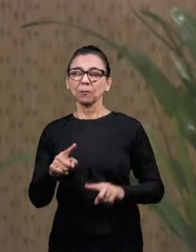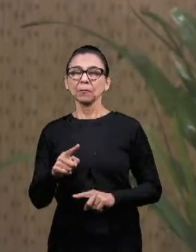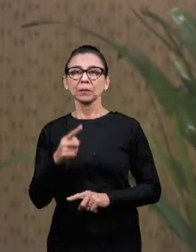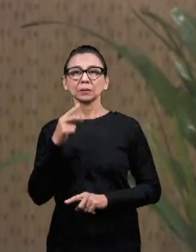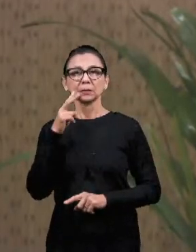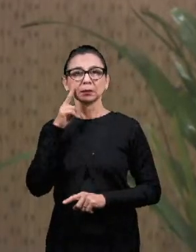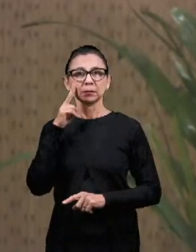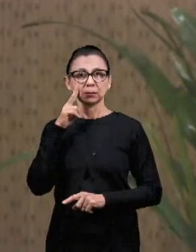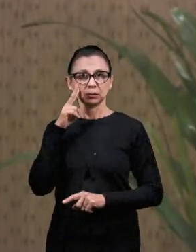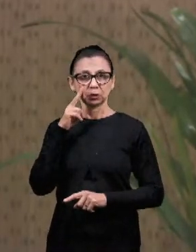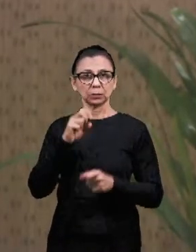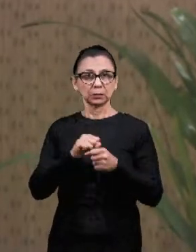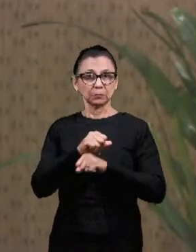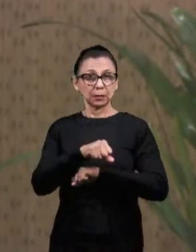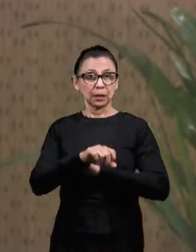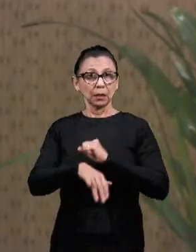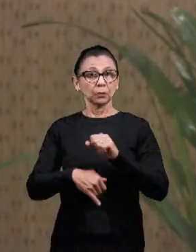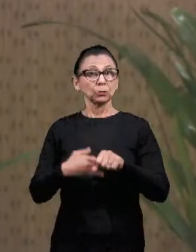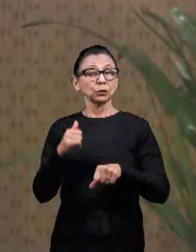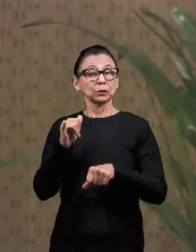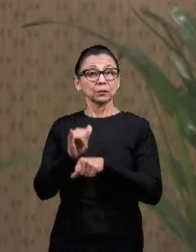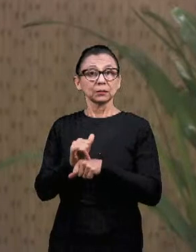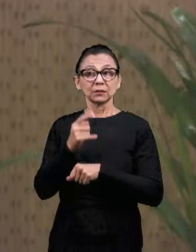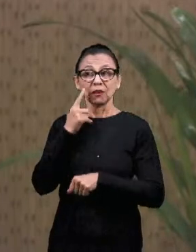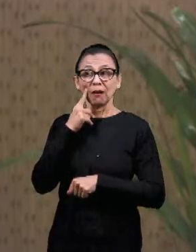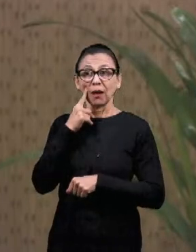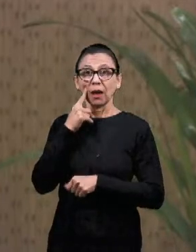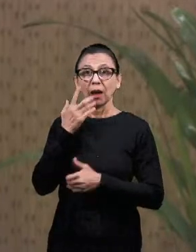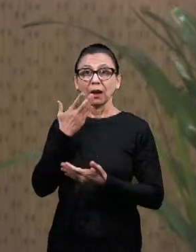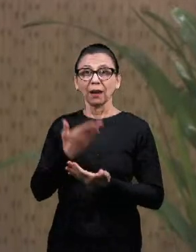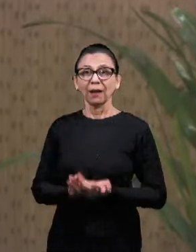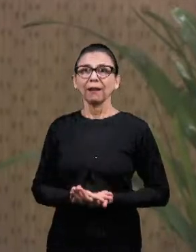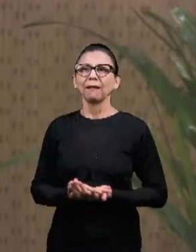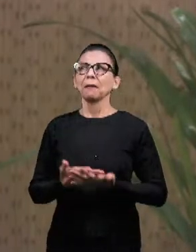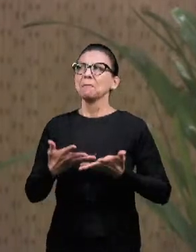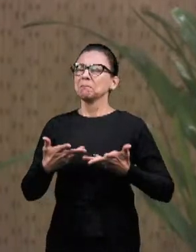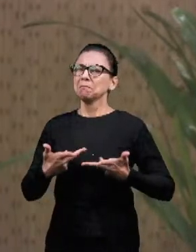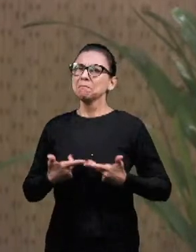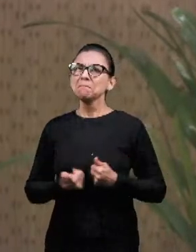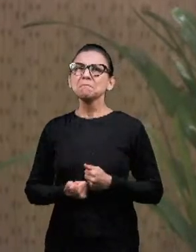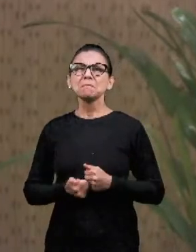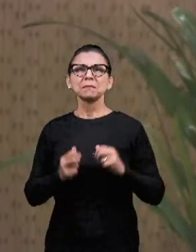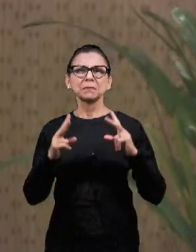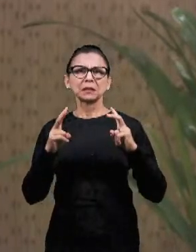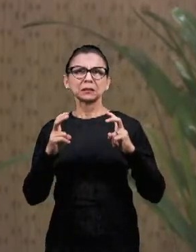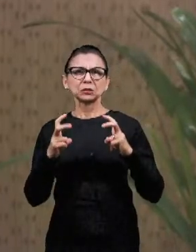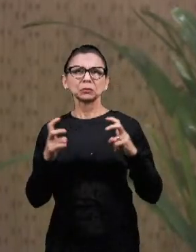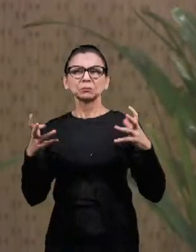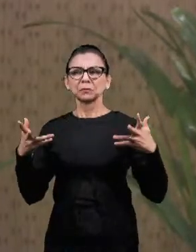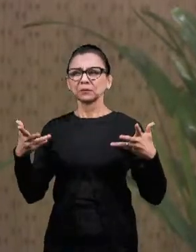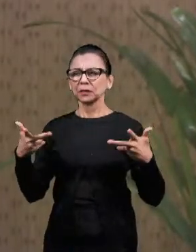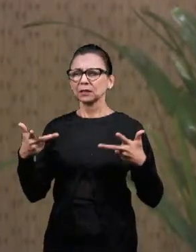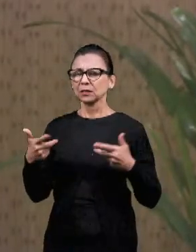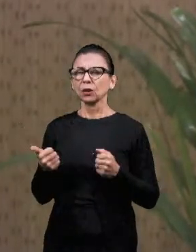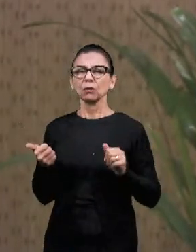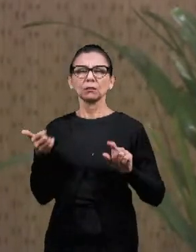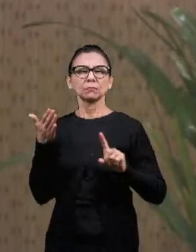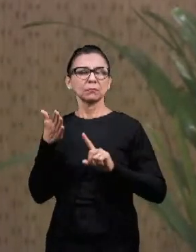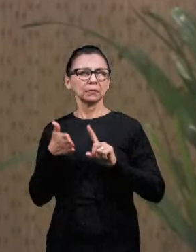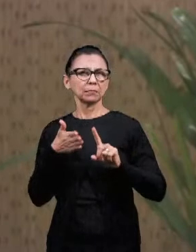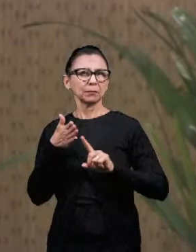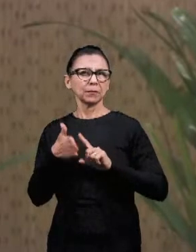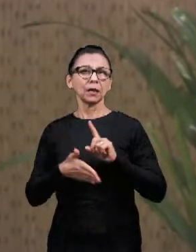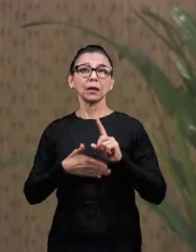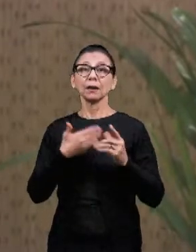pelo nosso canal no YouTube têm ficado maravilhados, porque são seminários realmente maravilhosos. As mensagens, as palavras,